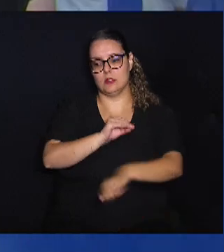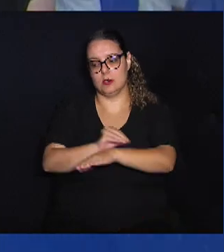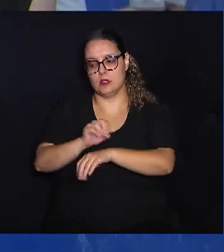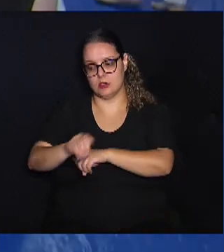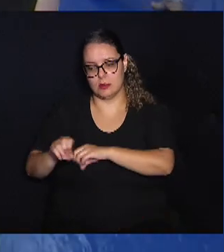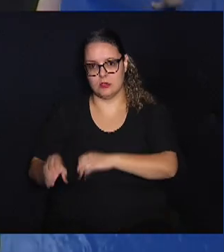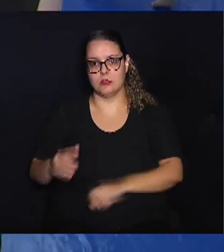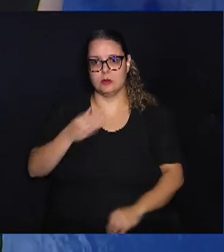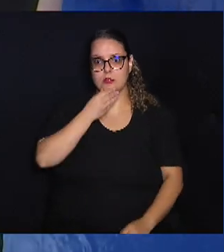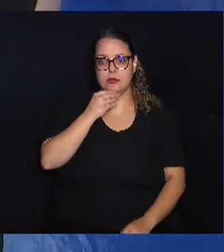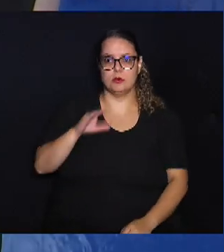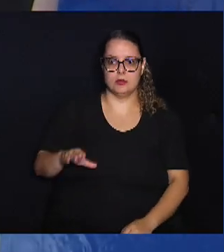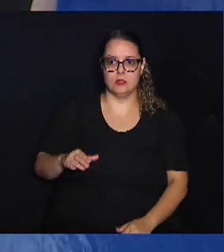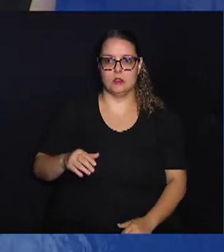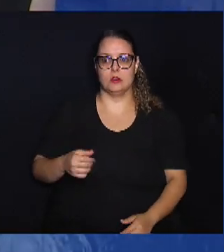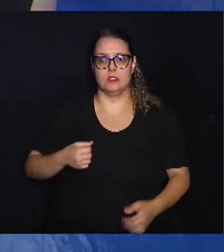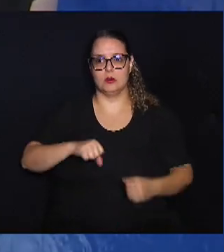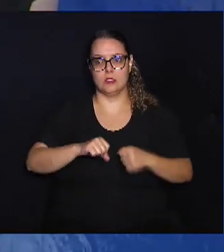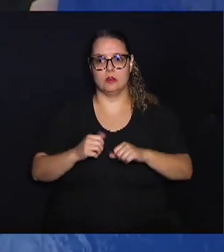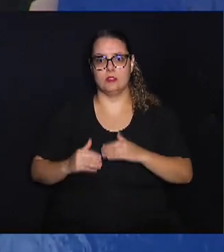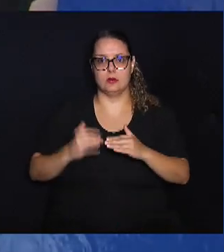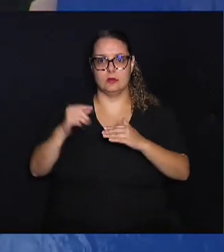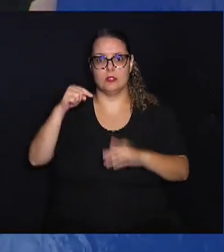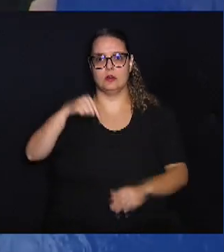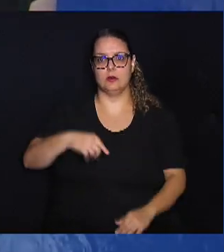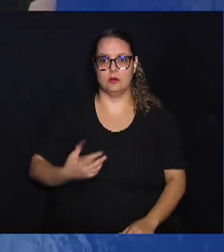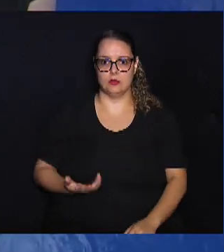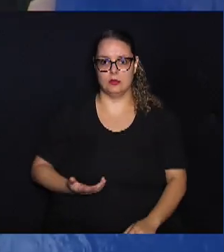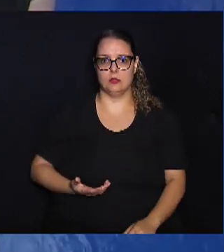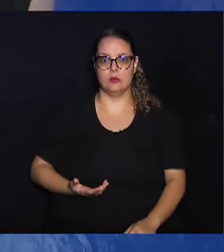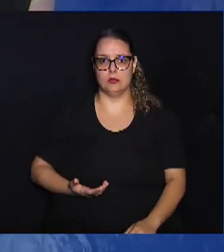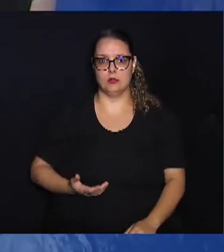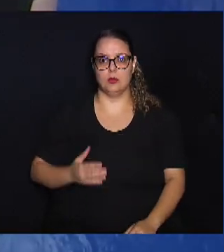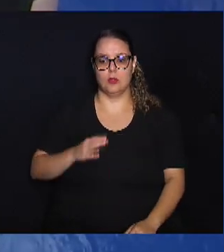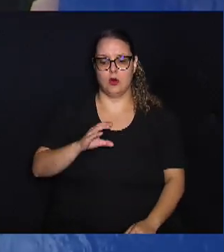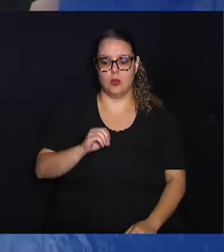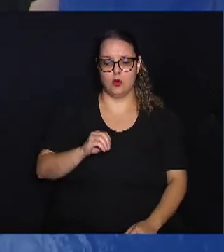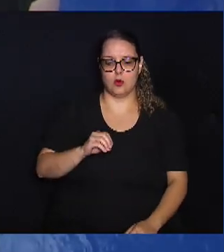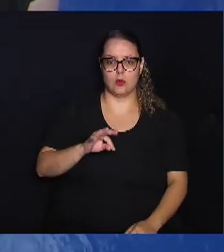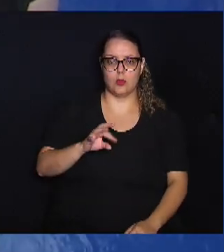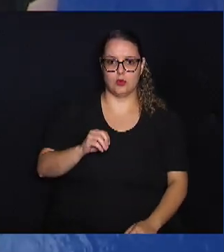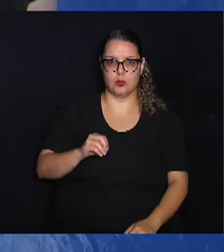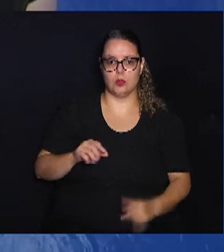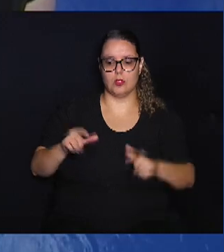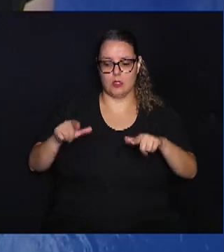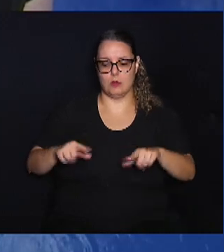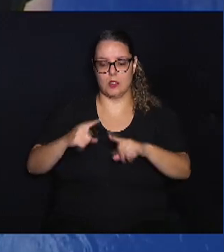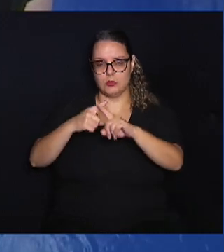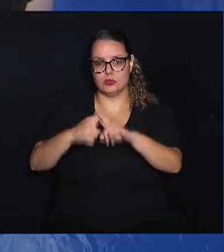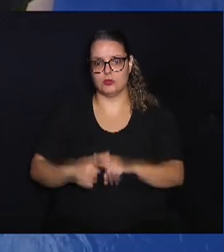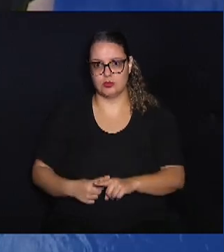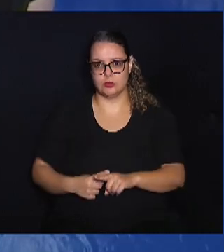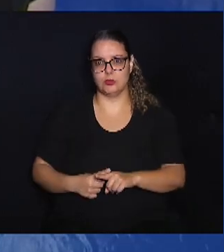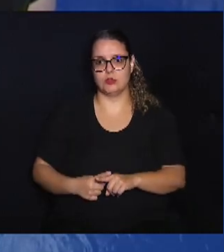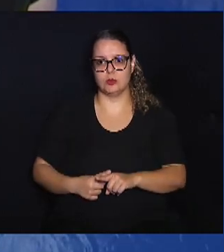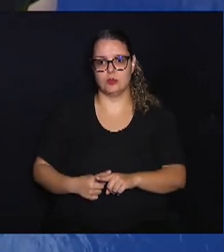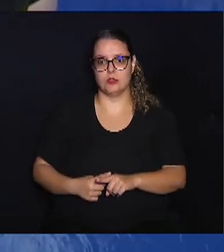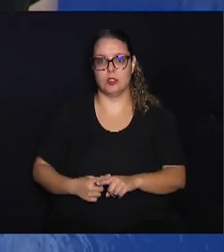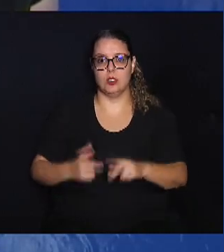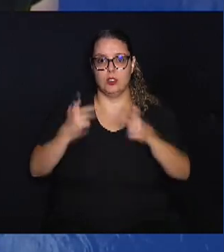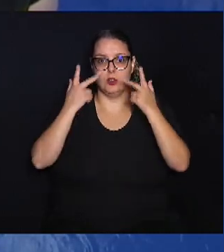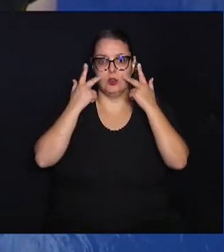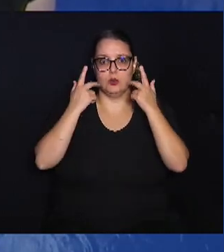se desenvolve aqui. Agora o koto, que é a área de competição, então ela normalmente